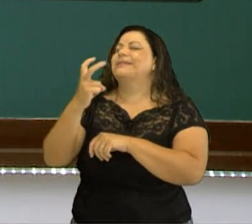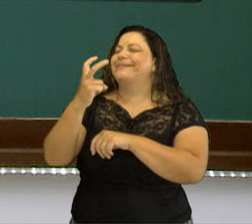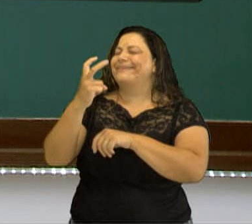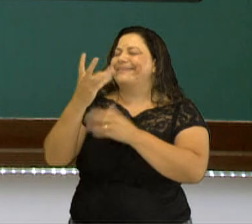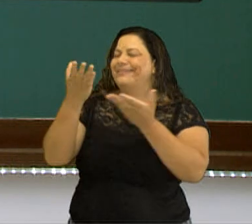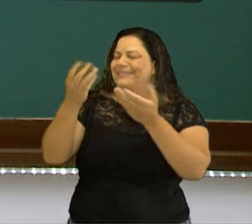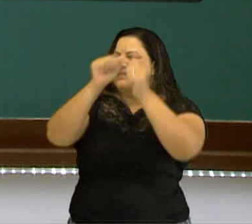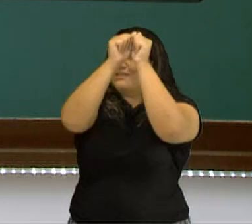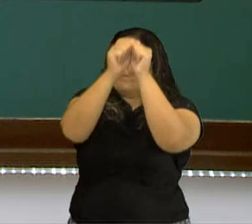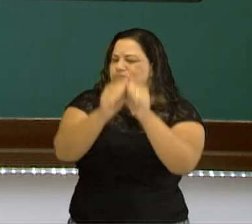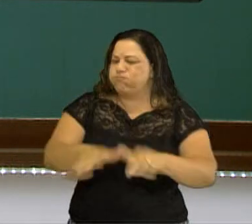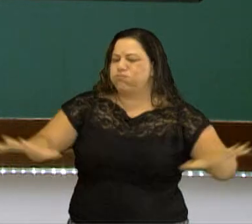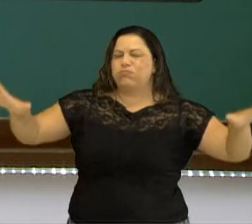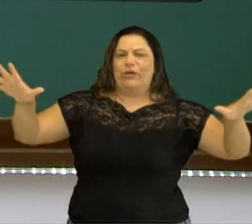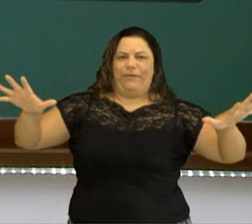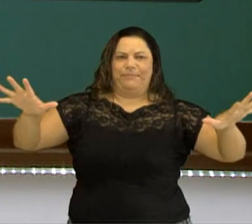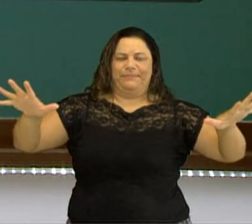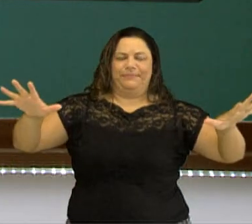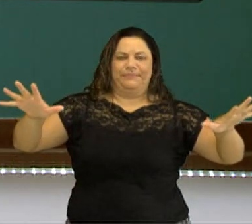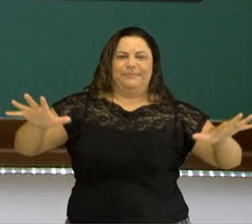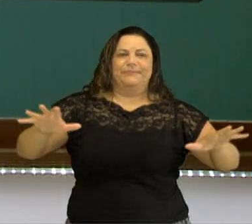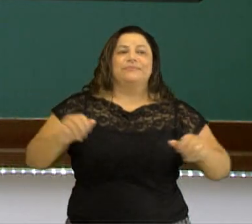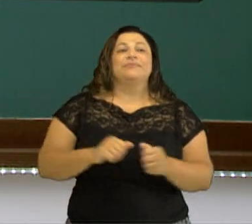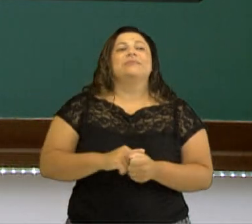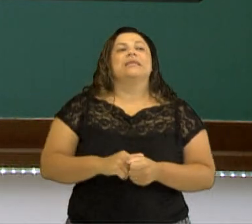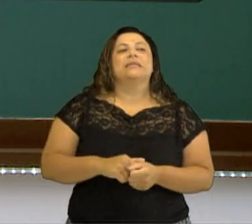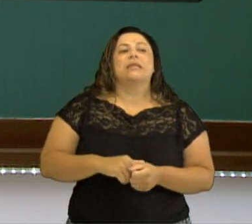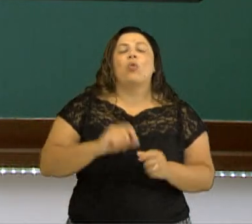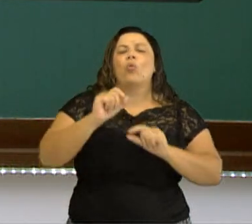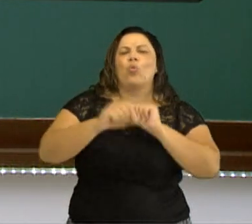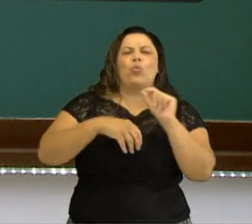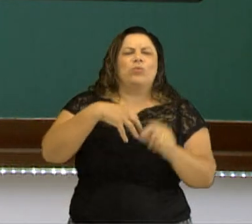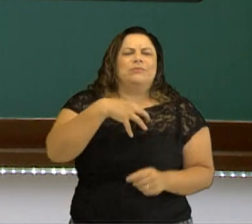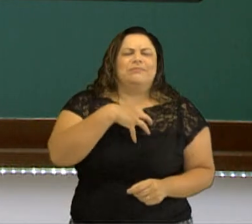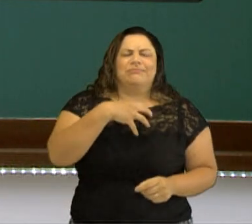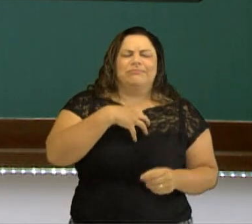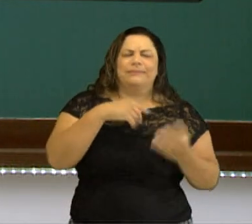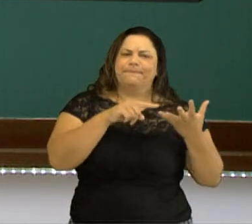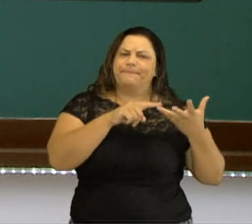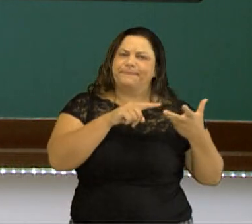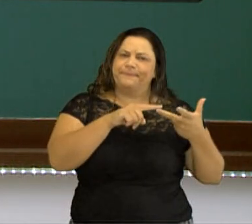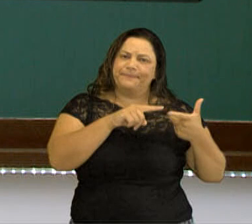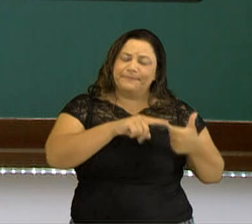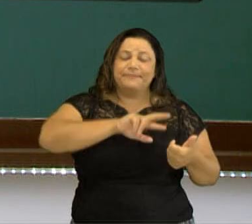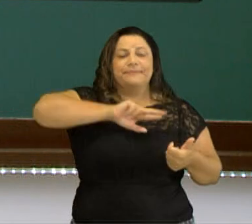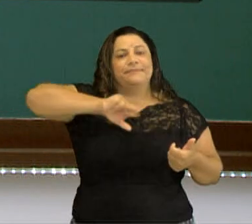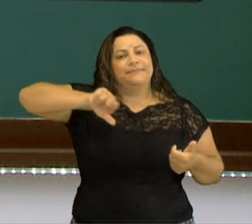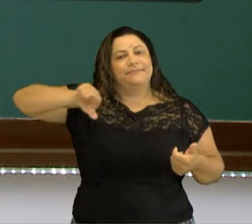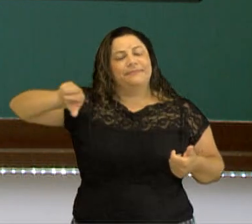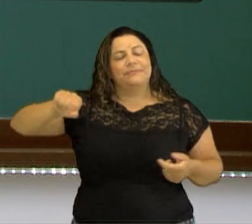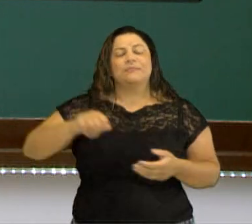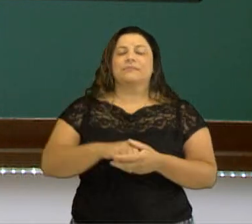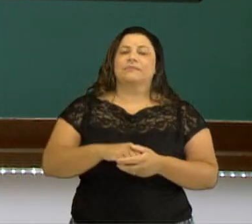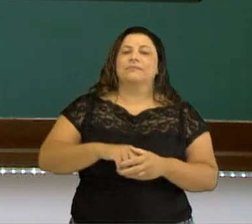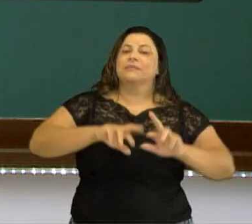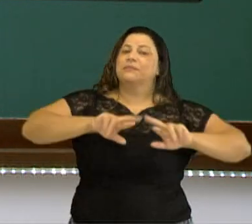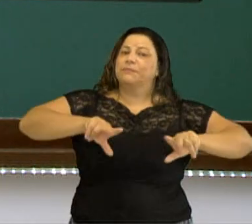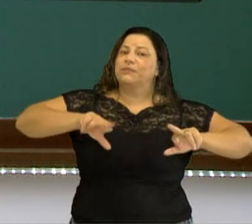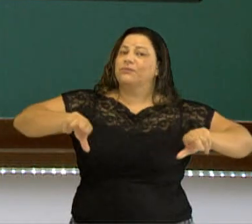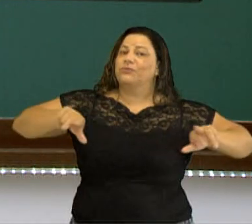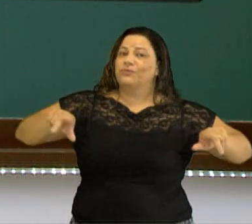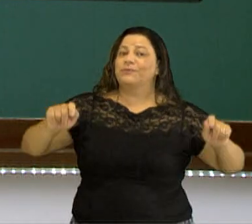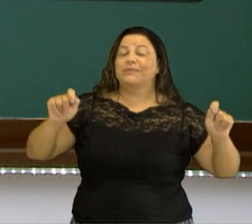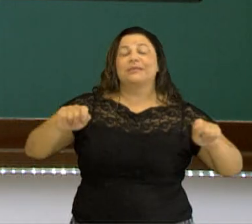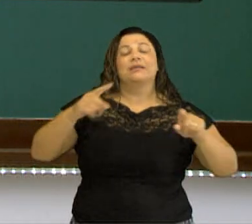muito transmitido para outras pessoas. E os sintomas são variados. Você pode ter uma infinidade de sintomas diferentes.